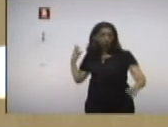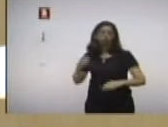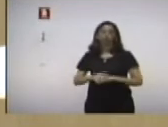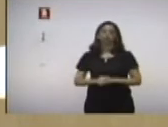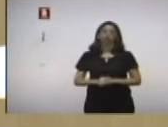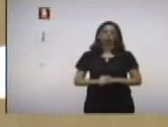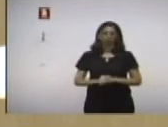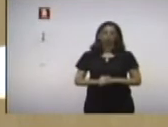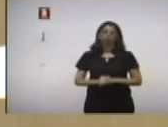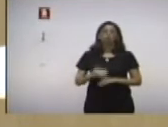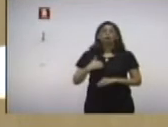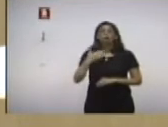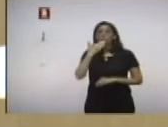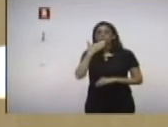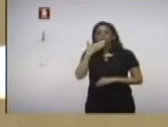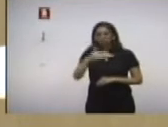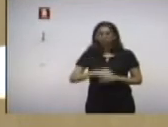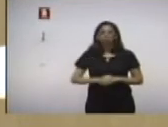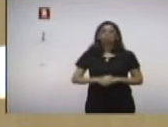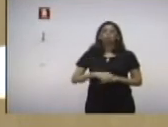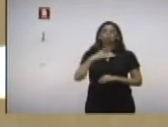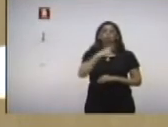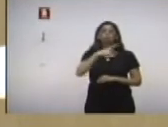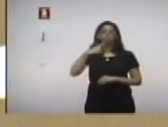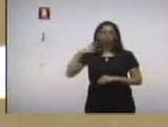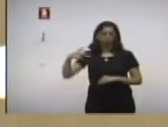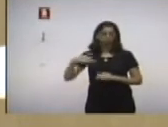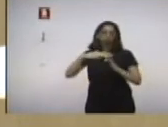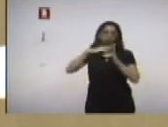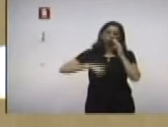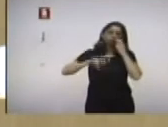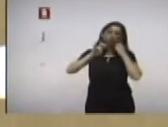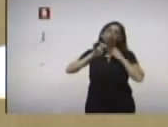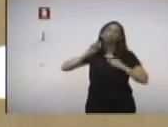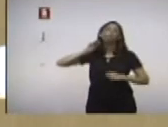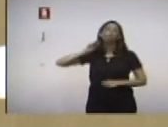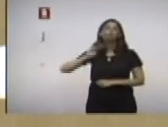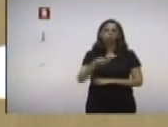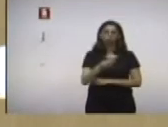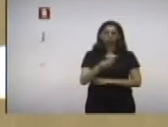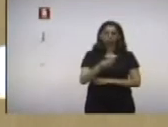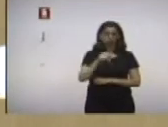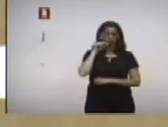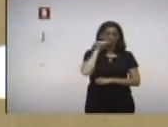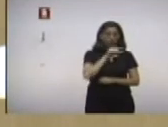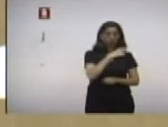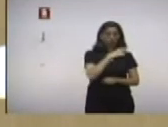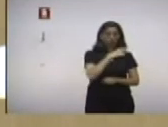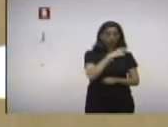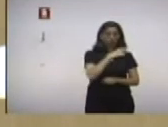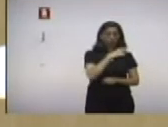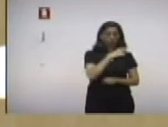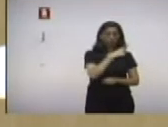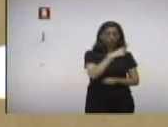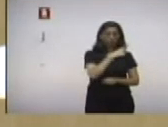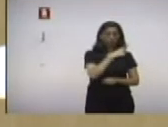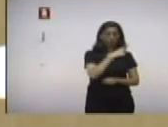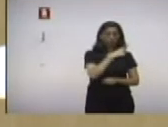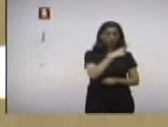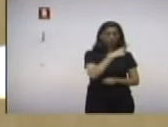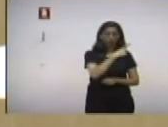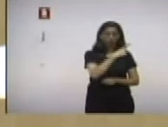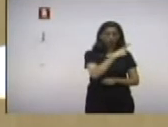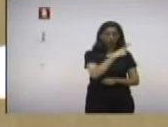retirar cinco milhões o app para tá colocando nesse bloco de vigilância em saúde